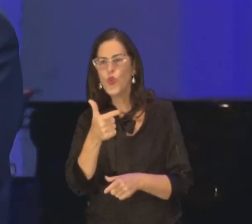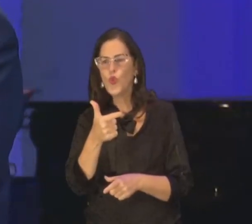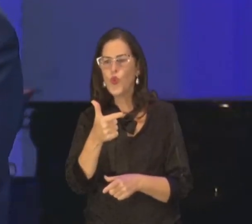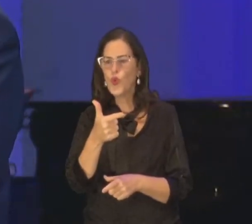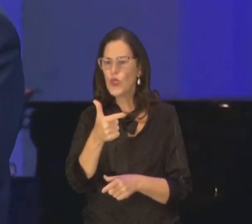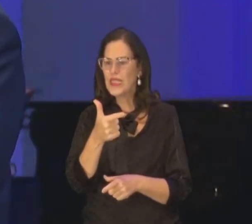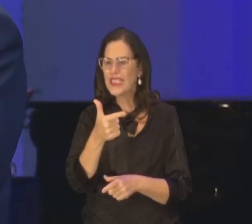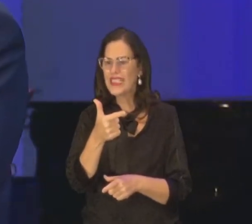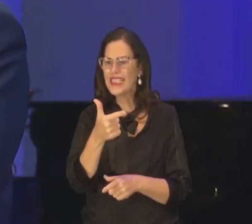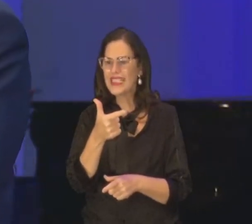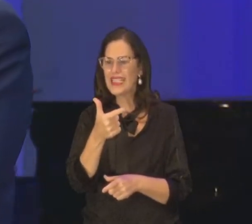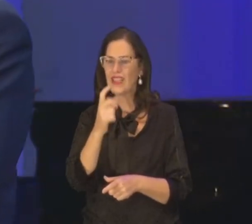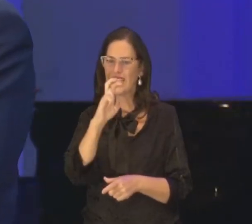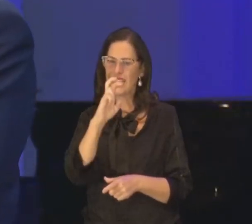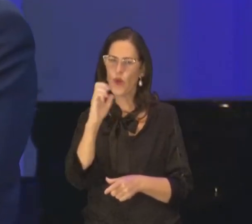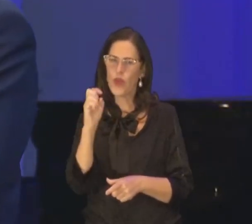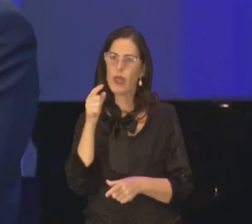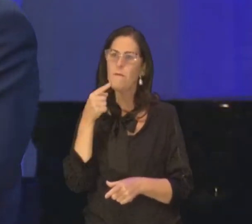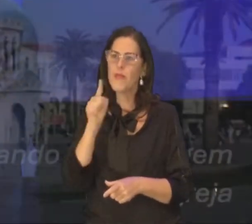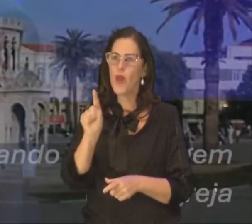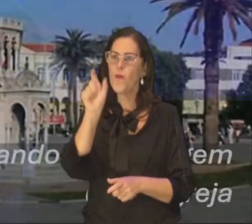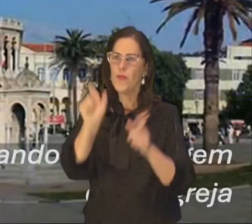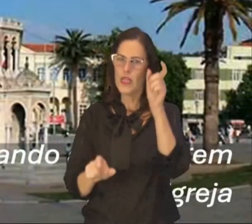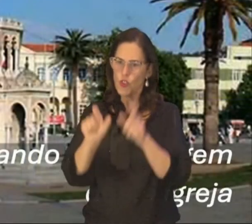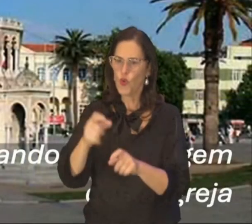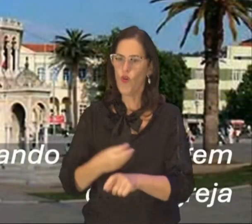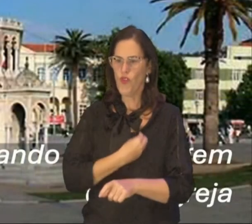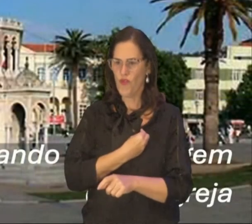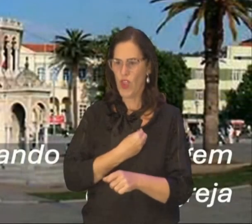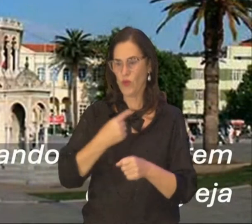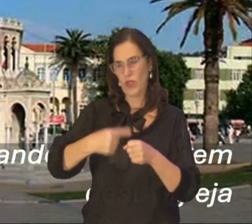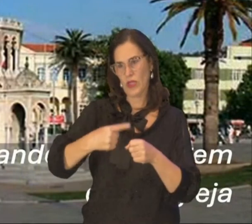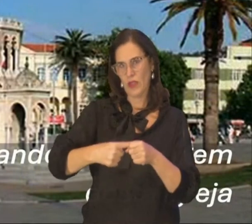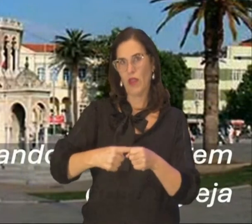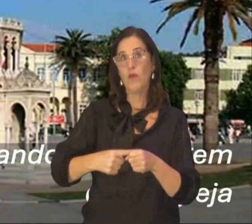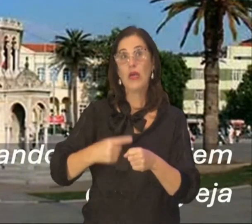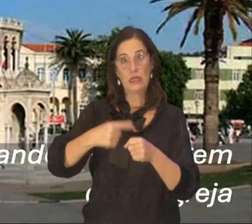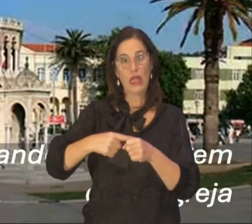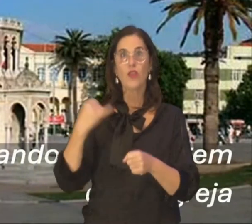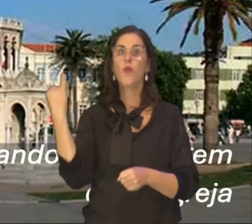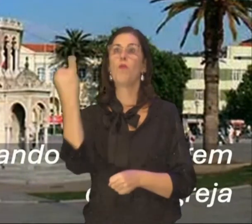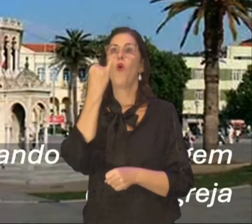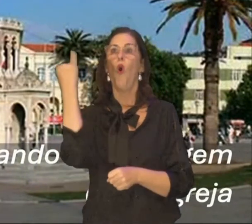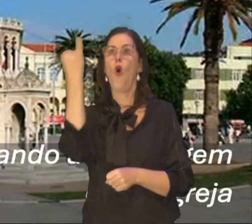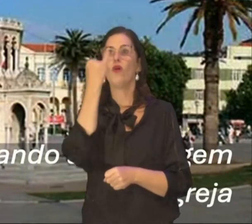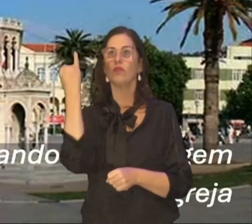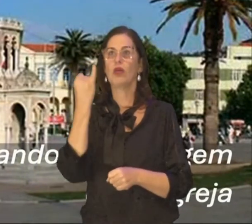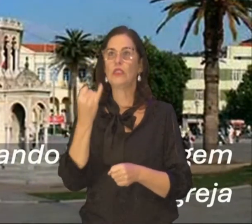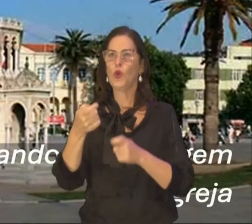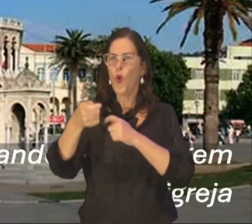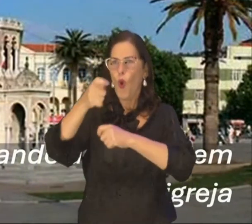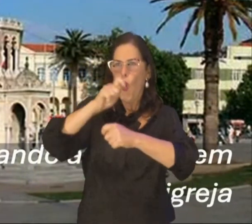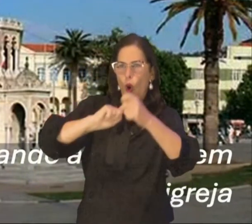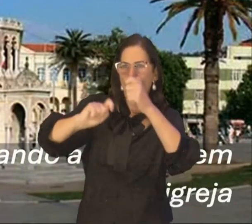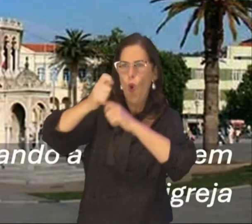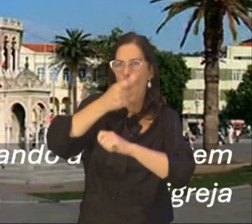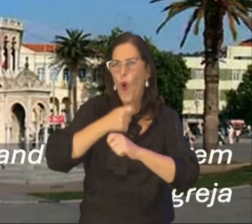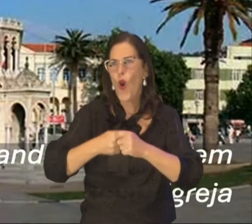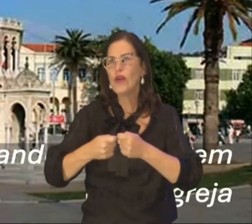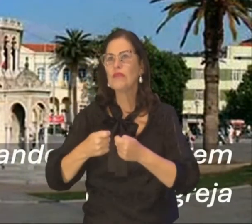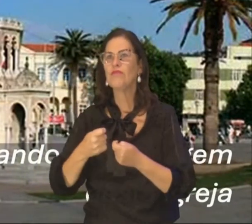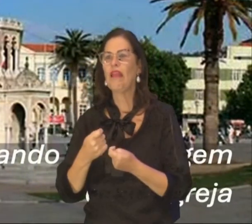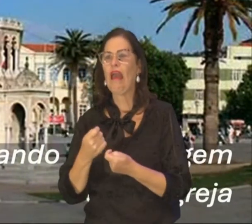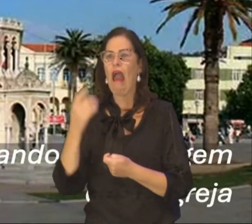250 mil pessoas, mais ou menos, aproximadamente. Uma cidade muito importante do ponto de vista comercial, artístico